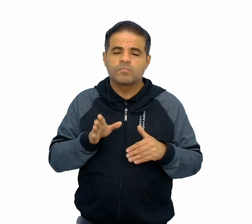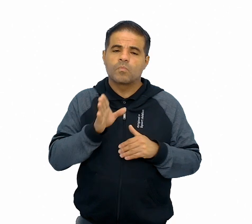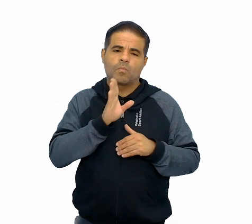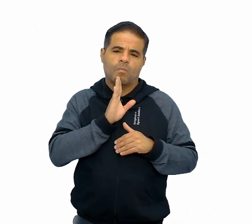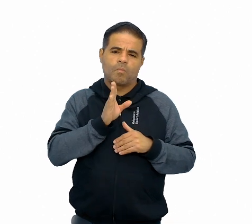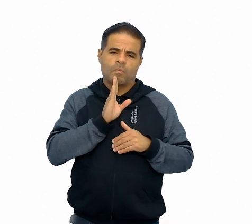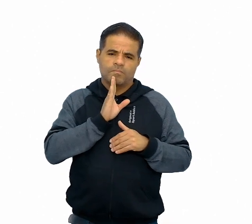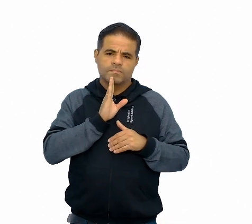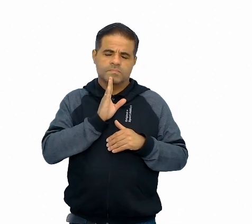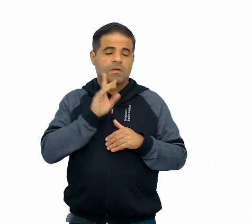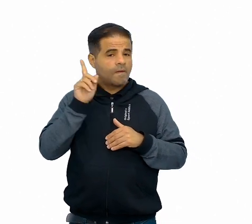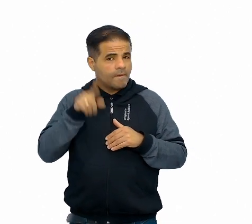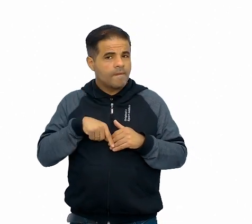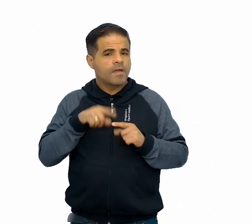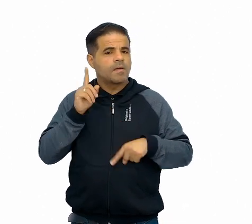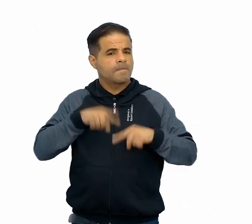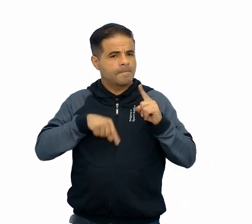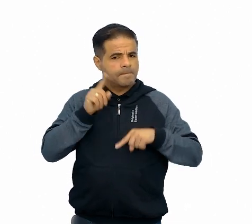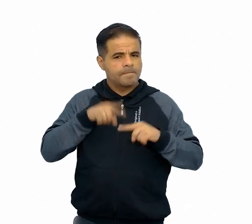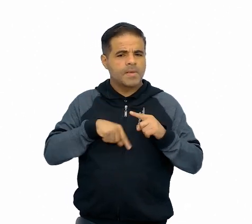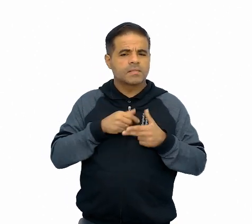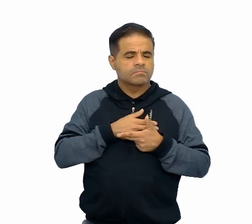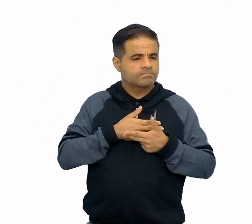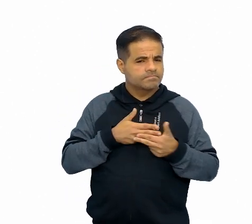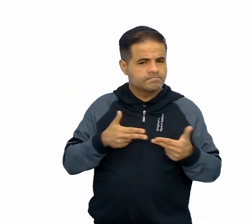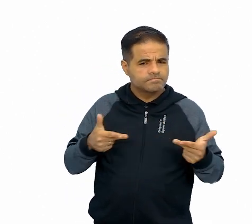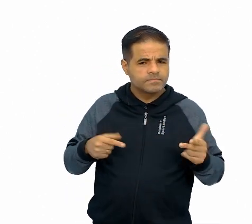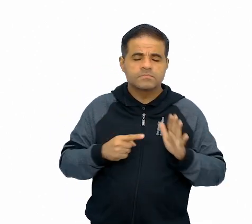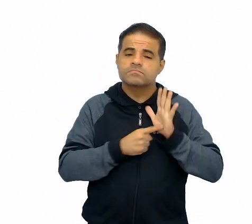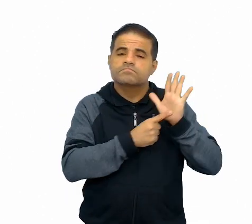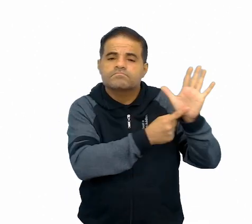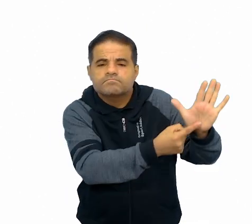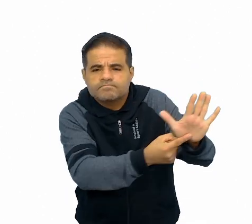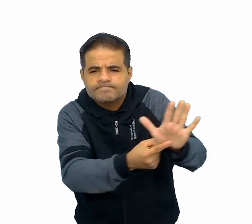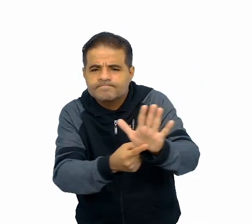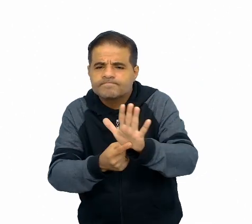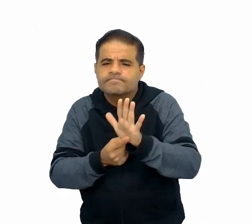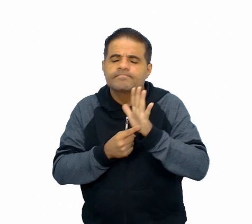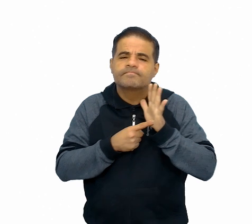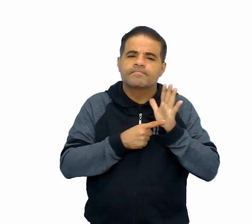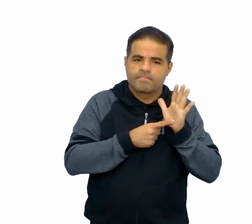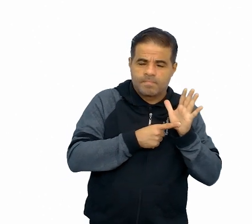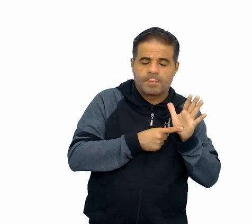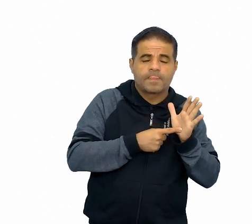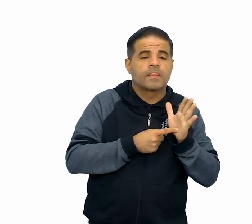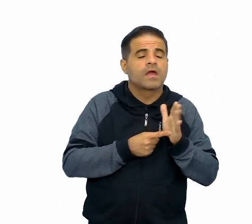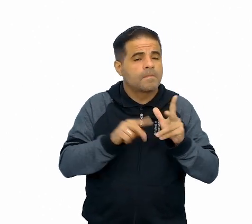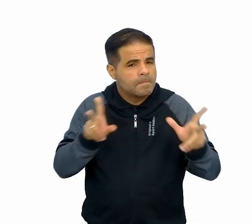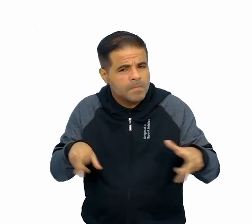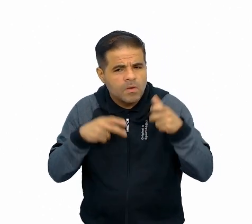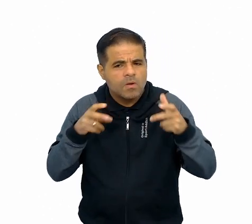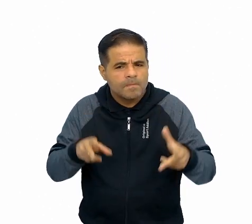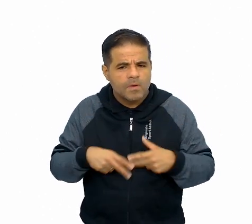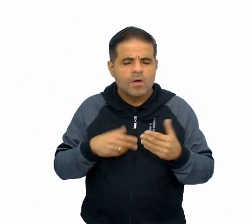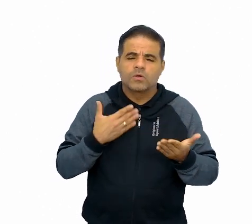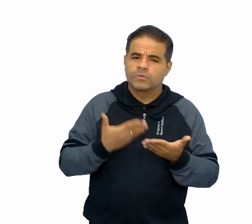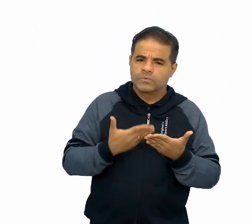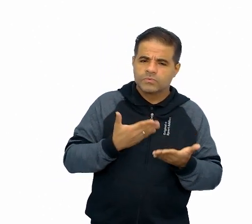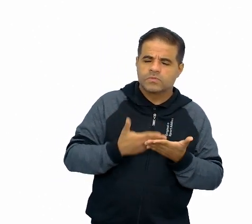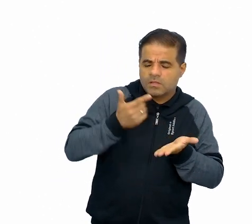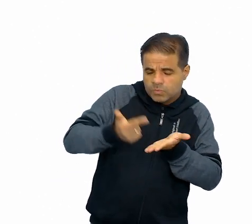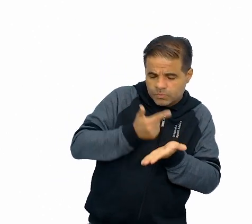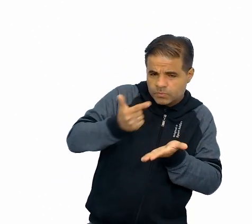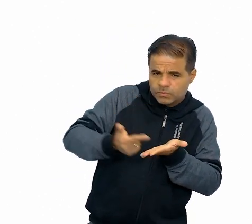conhecer os materiais que estão apontados para serem explorados dentro do caderno